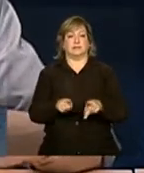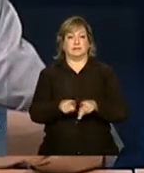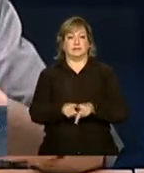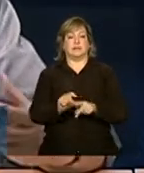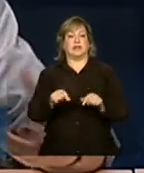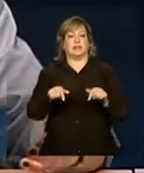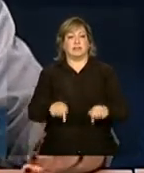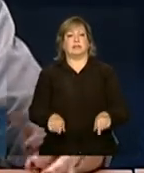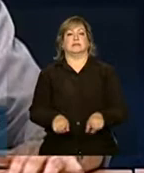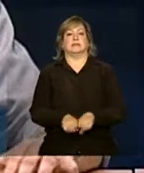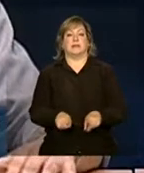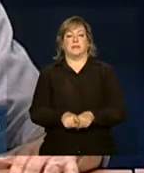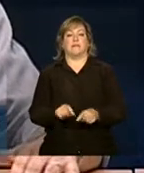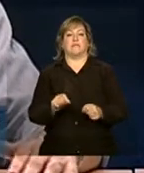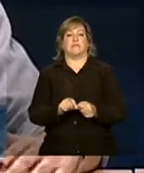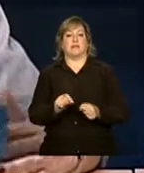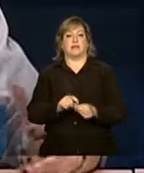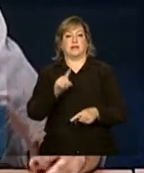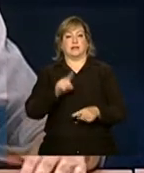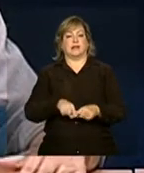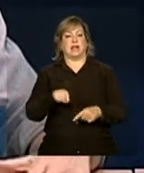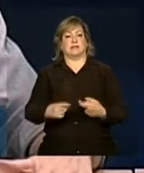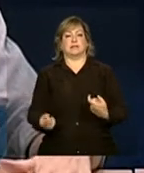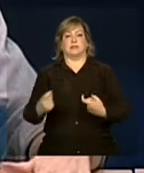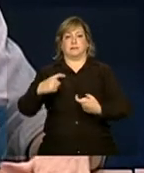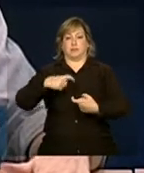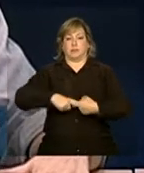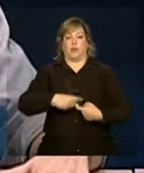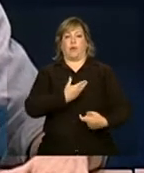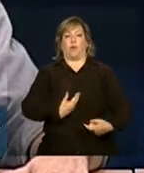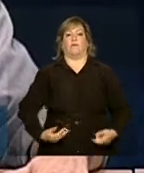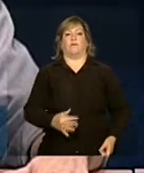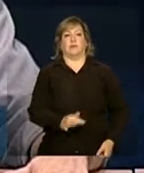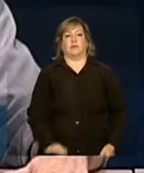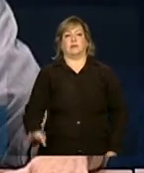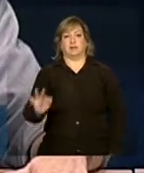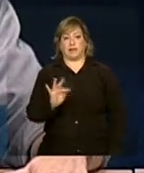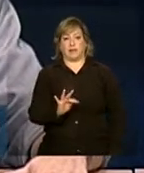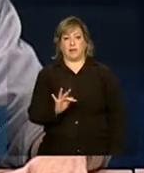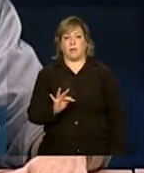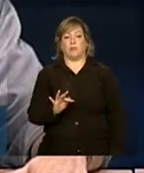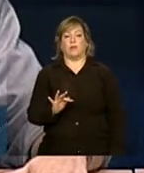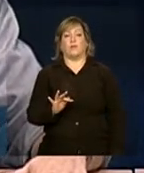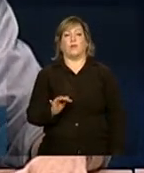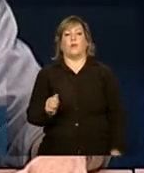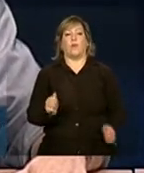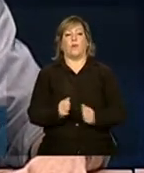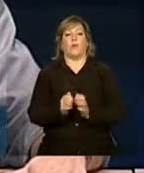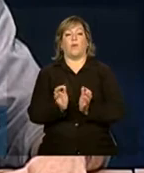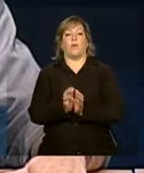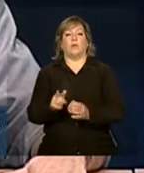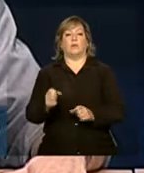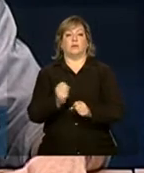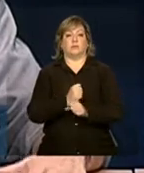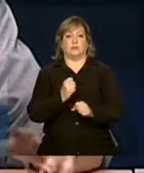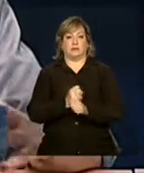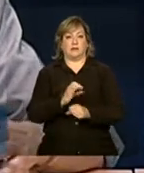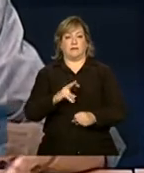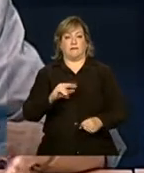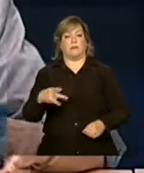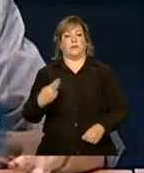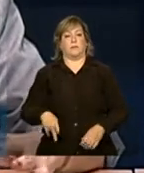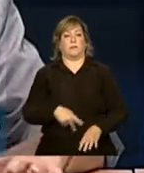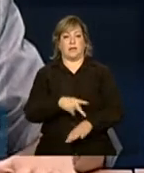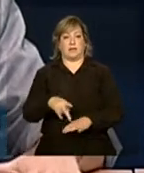que consolidou de vez essa parceria do governo federal com o setor da construção civil no país